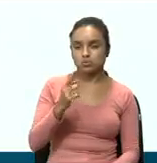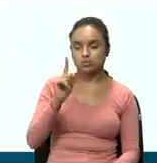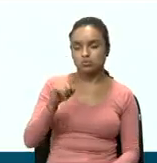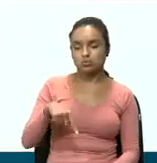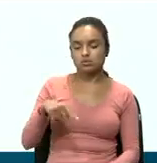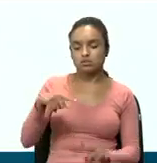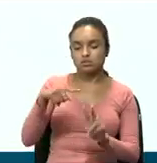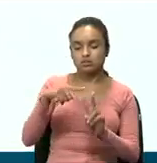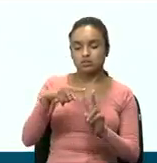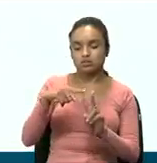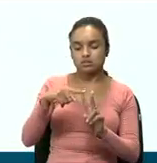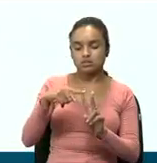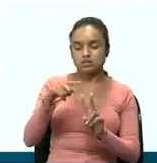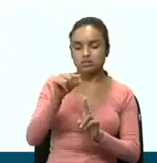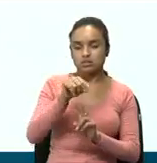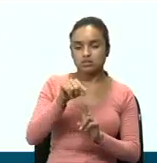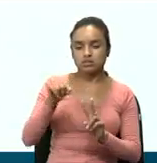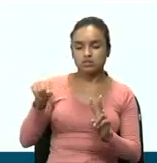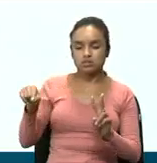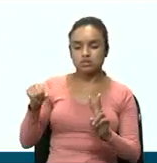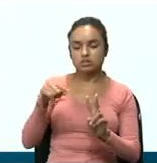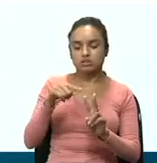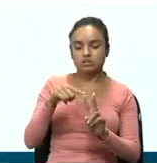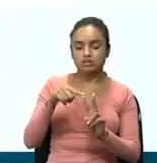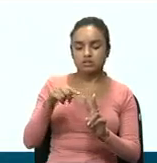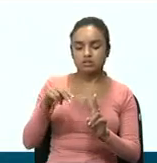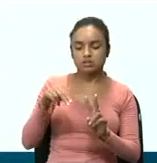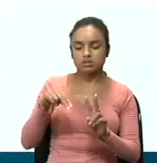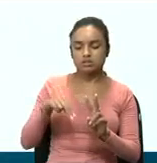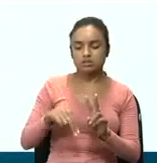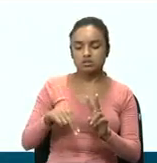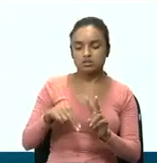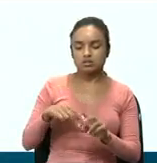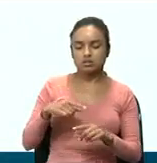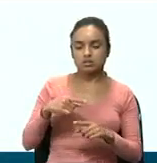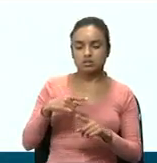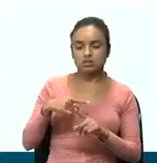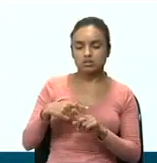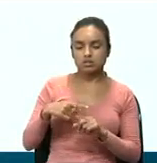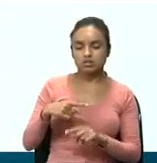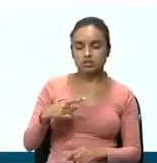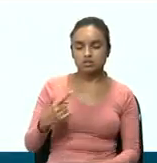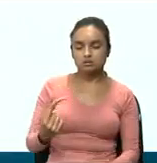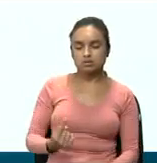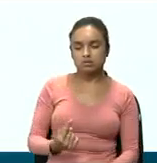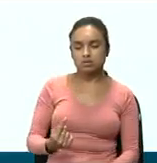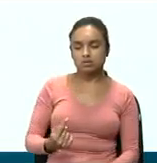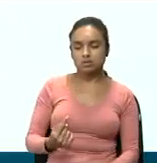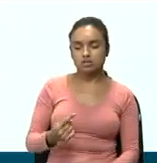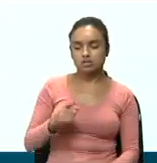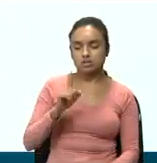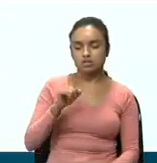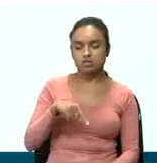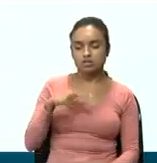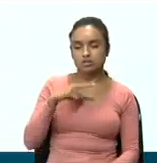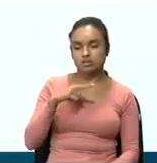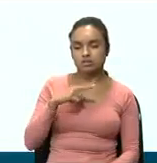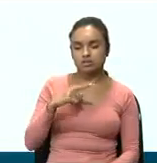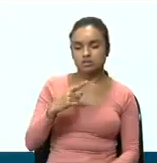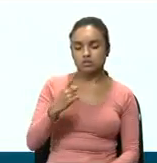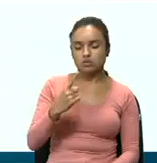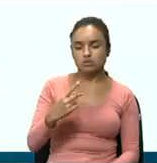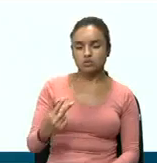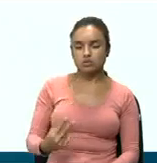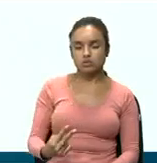a raiz, aqui no caso, raiz de n mais 1, então 2 mais 1, 3. 1 sobre a raiz de 2 e